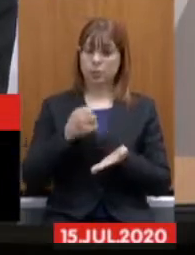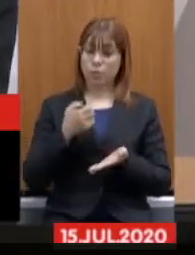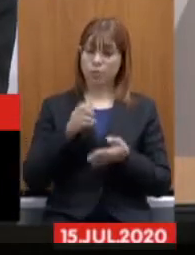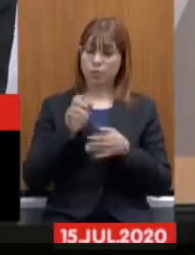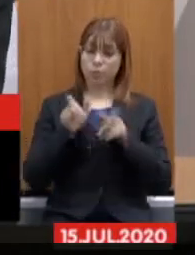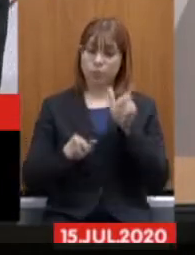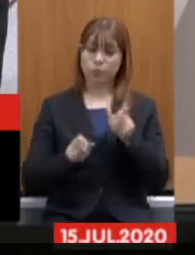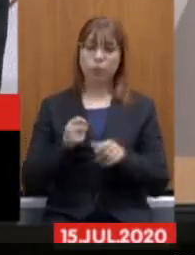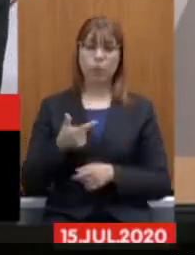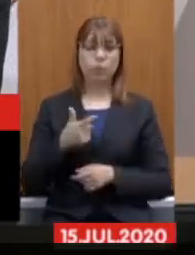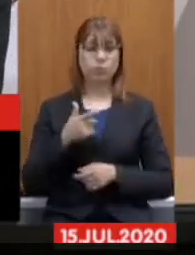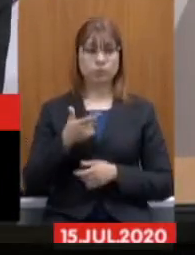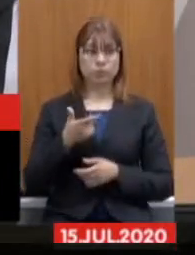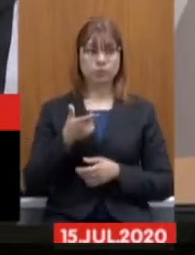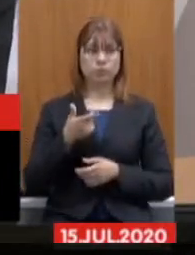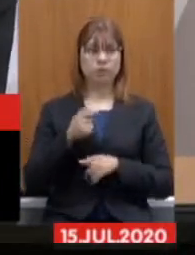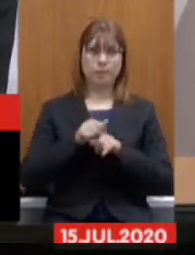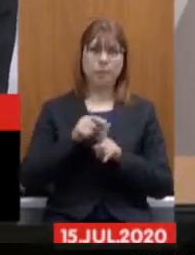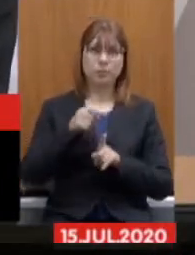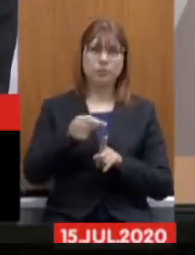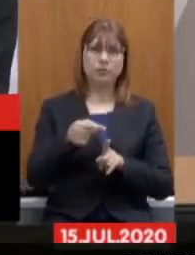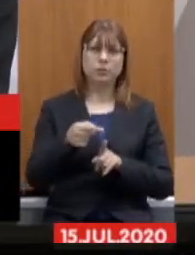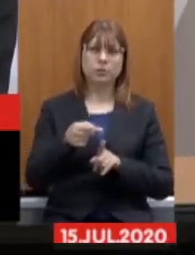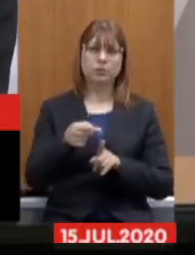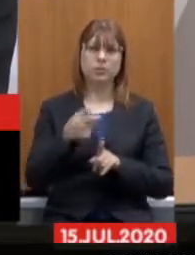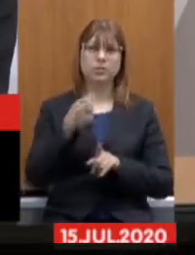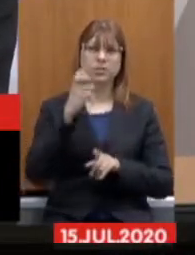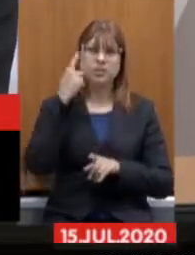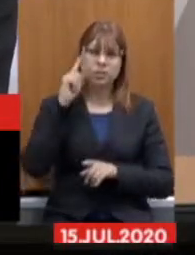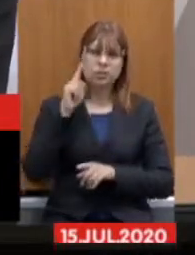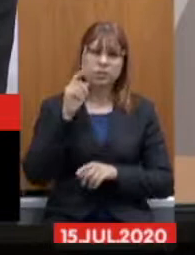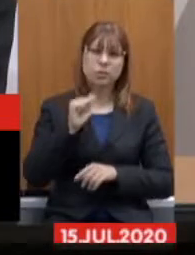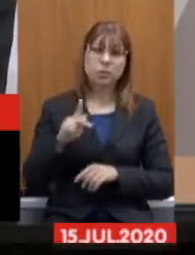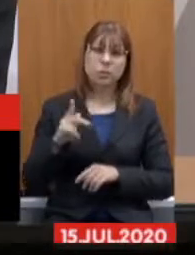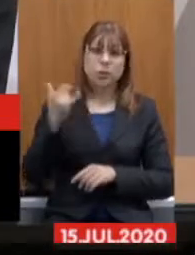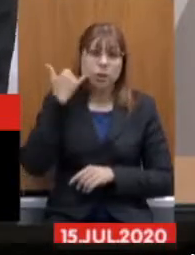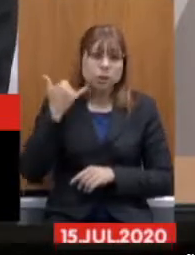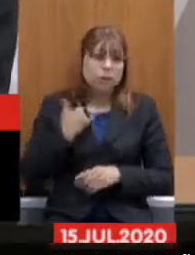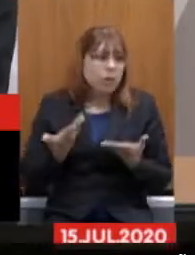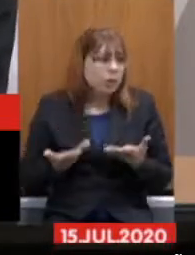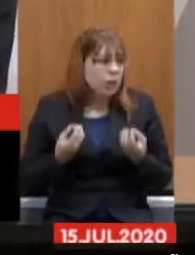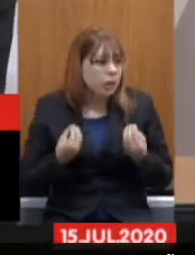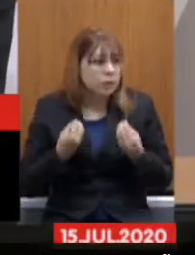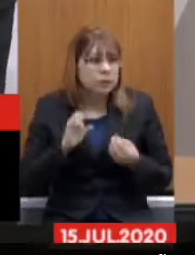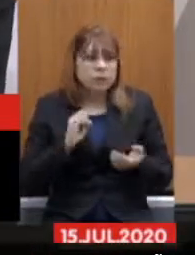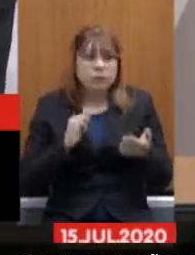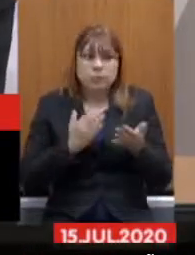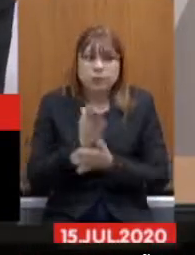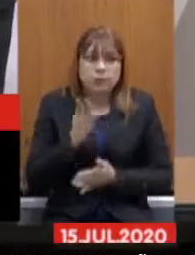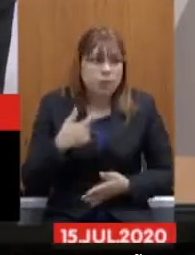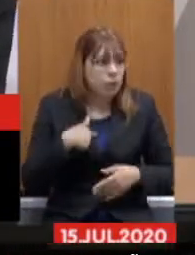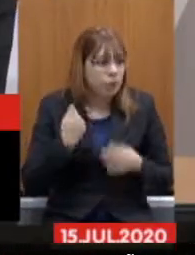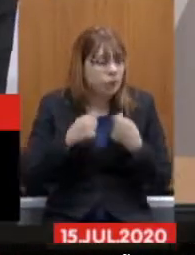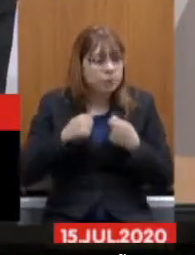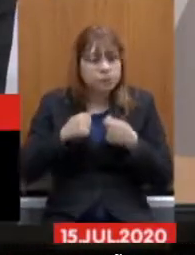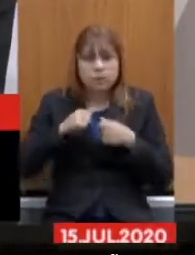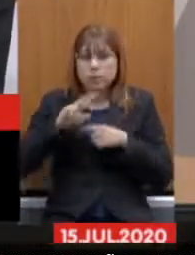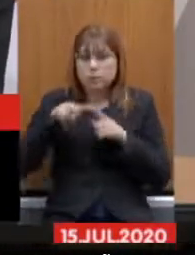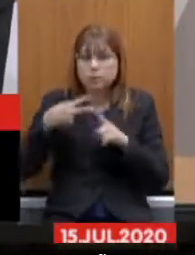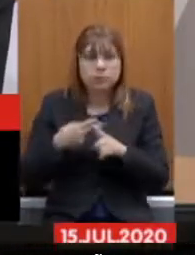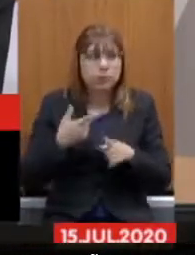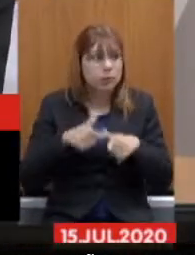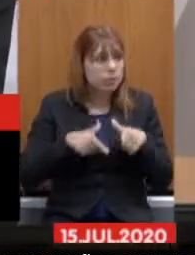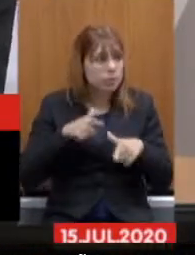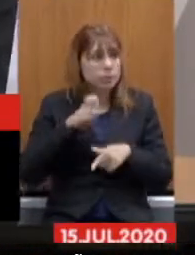aposentar mês que vem incrementar requisito é 15 dias e ligam desesperadas o max passar desse jeito tem que trabalhar mais cinco seis sete anos